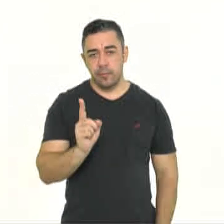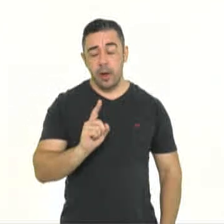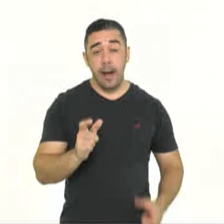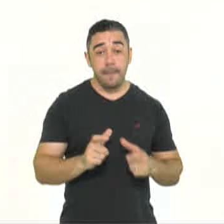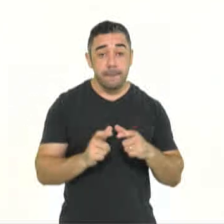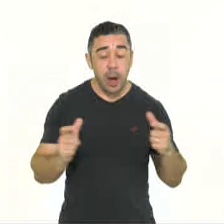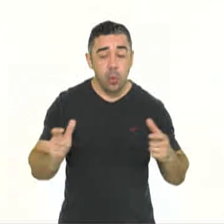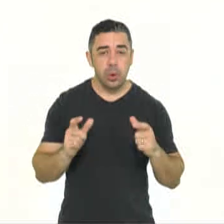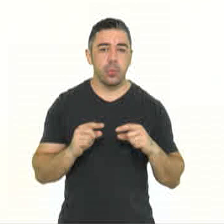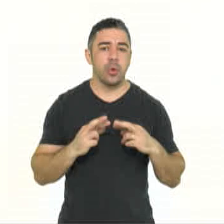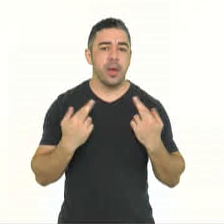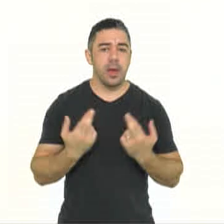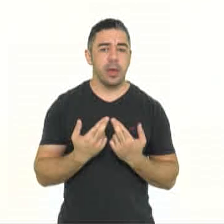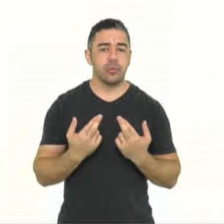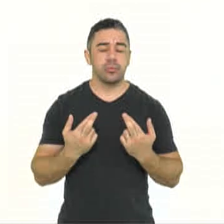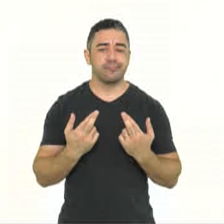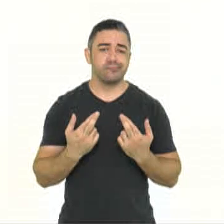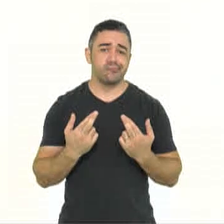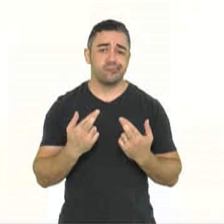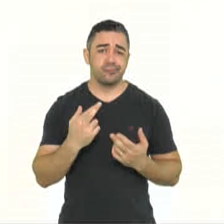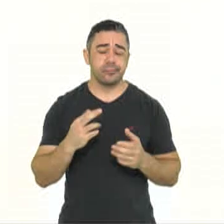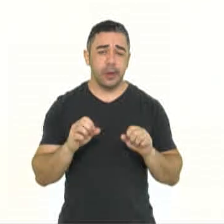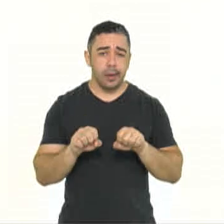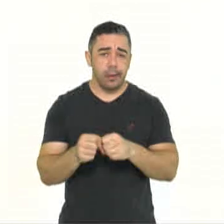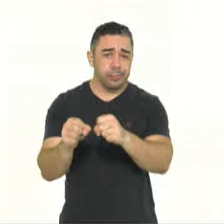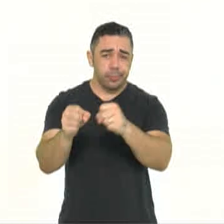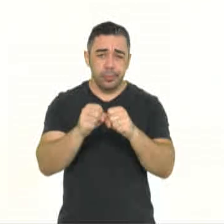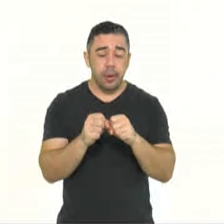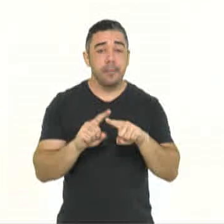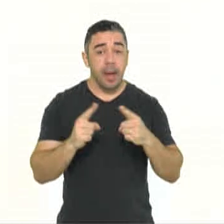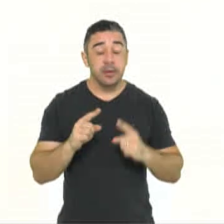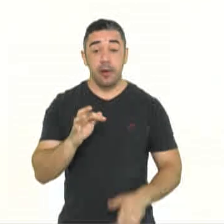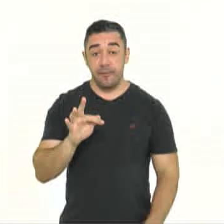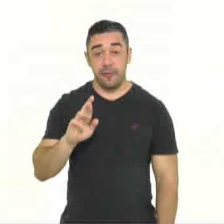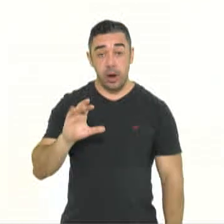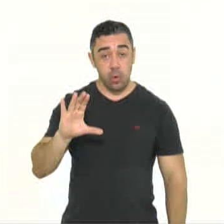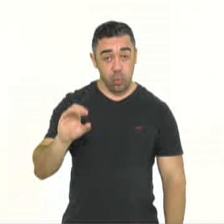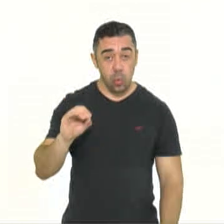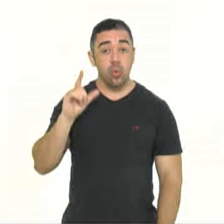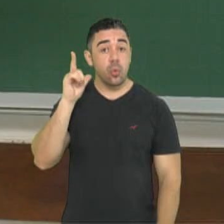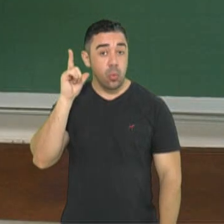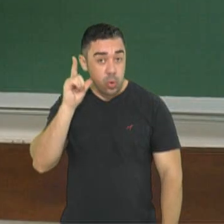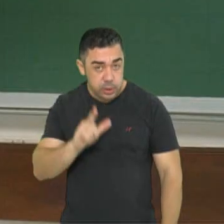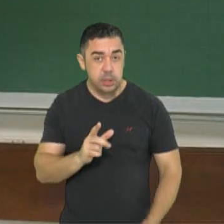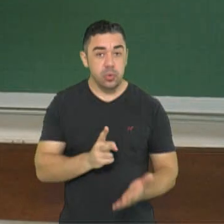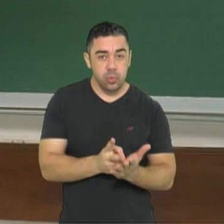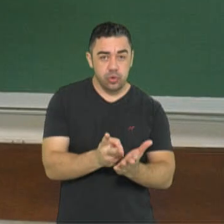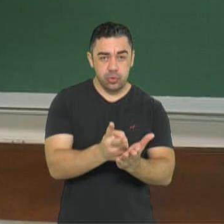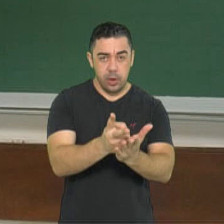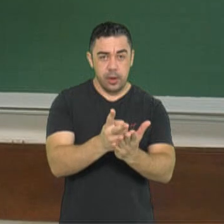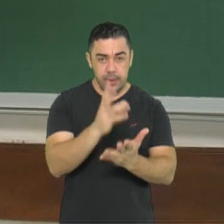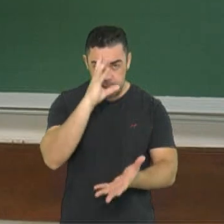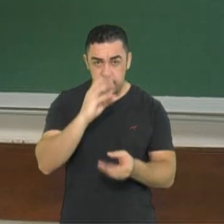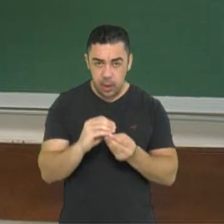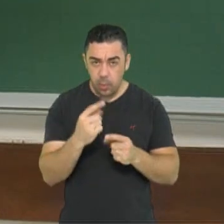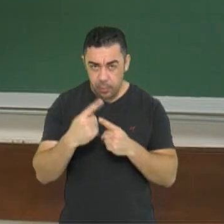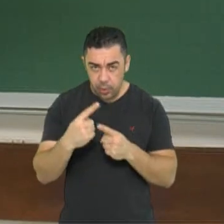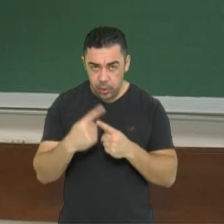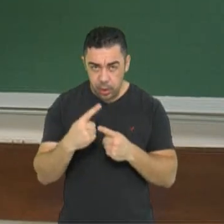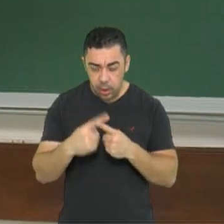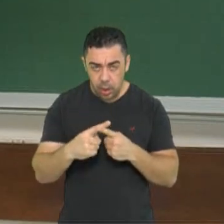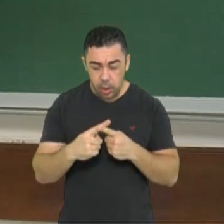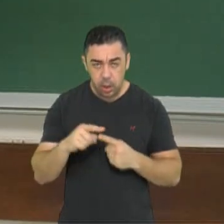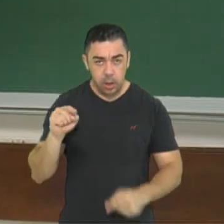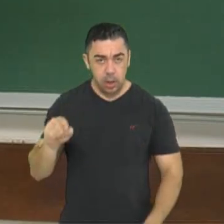maioria desses reinos durou pouco tempo. Os francos, porém, conseguiram constituir um reino próspero e duradouro. Entender por que foi próspero e duradouro apenas o